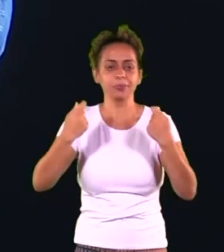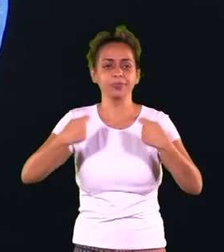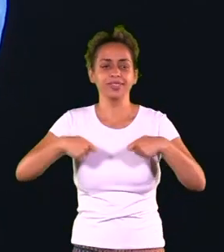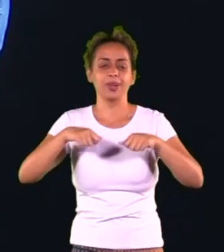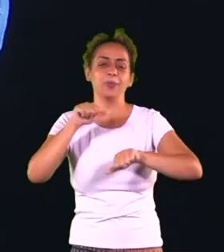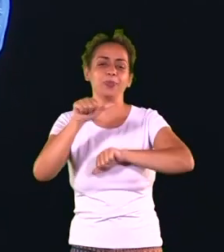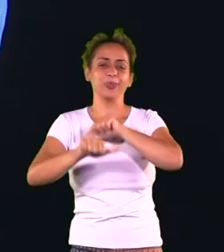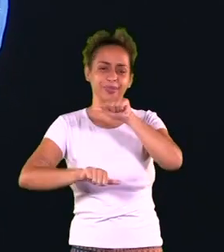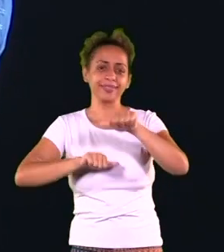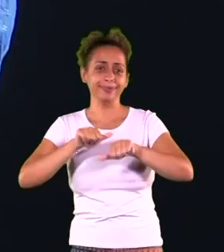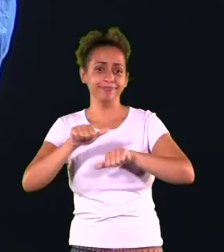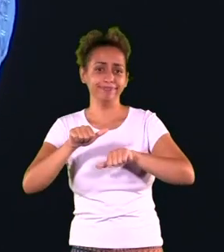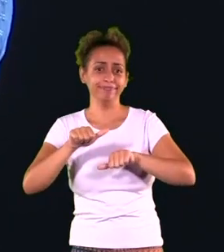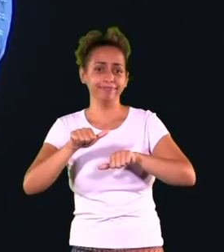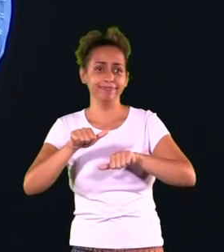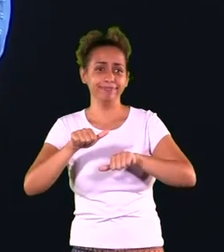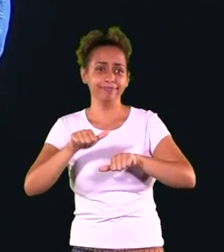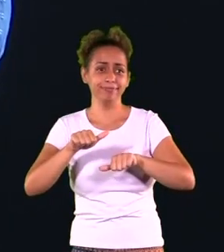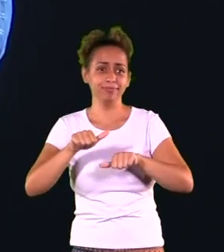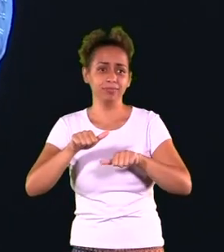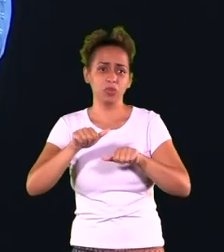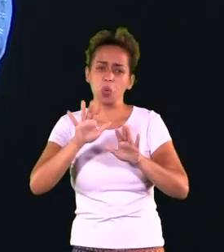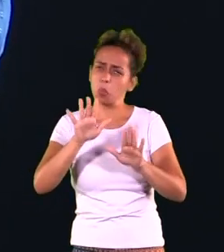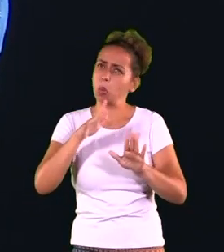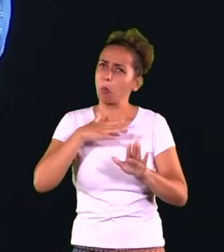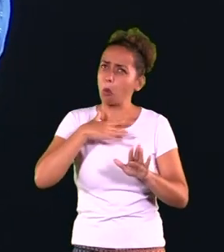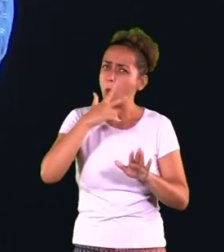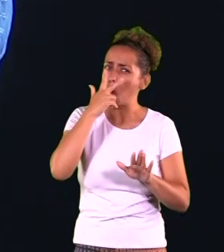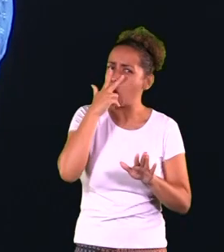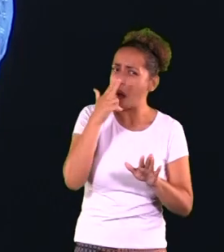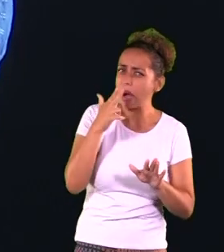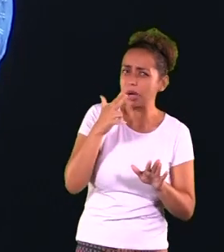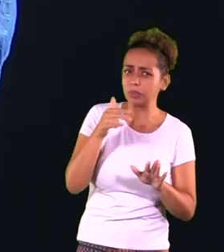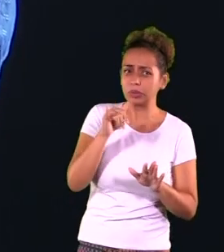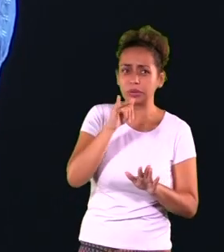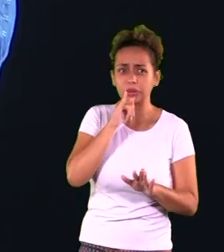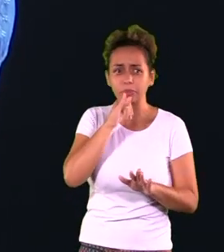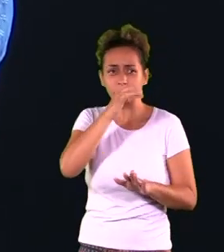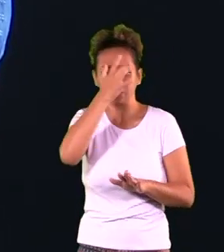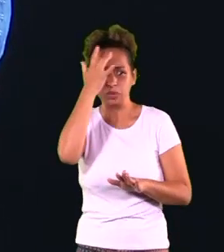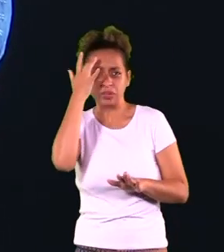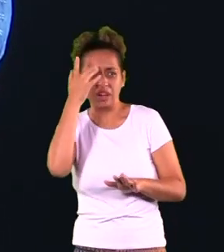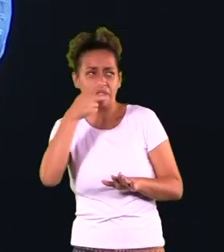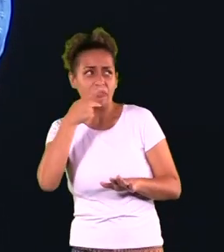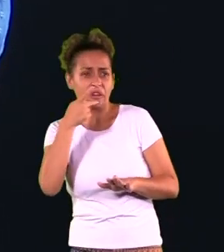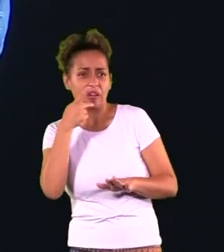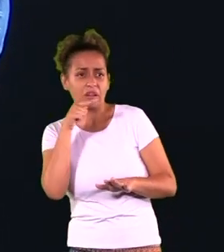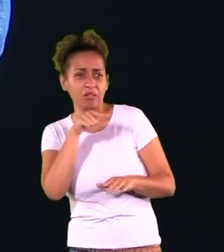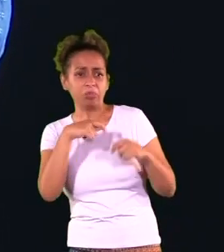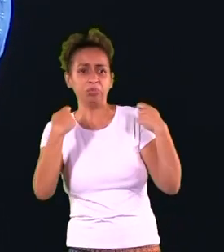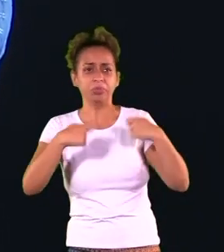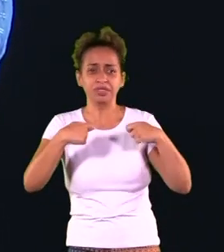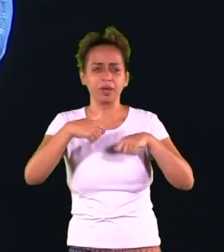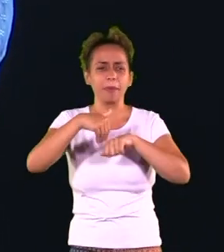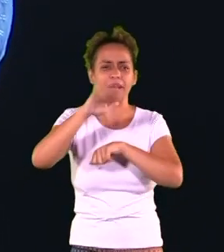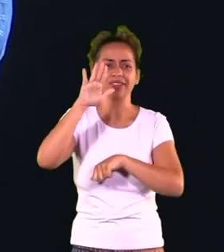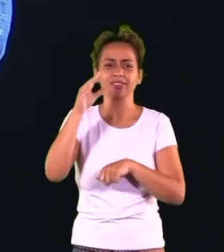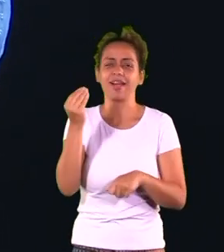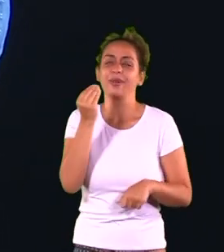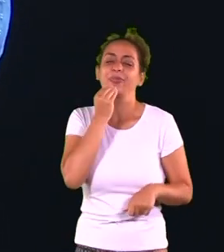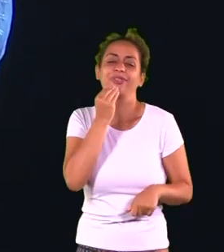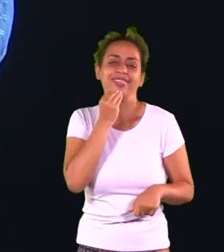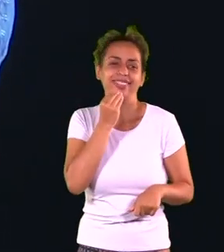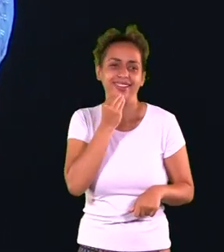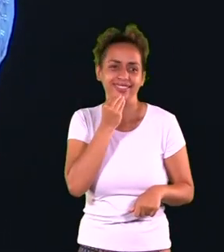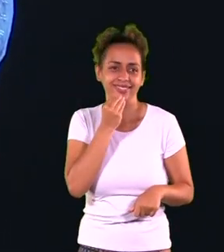mudem é que as coisas mudem eu acho que quando as pessoas falam que é uma questão de oportunidade e às vezes